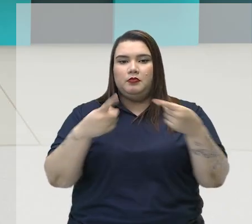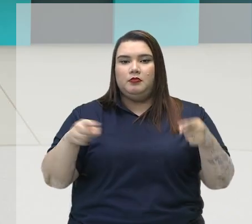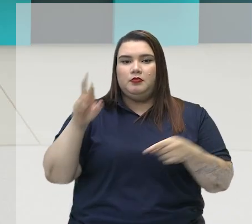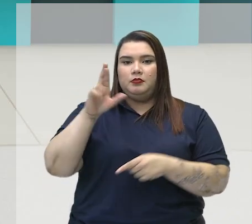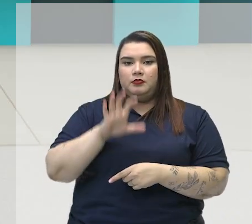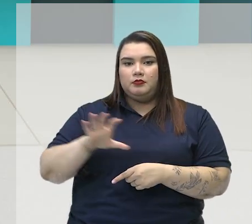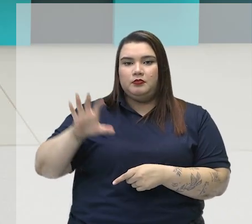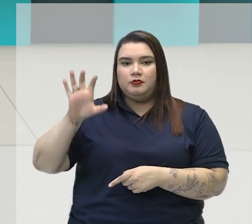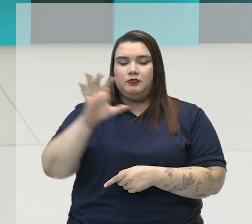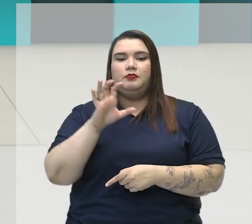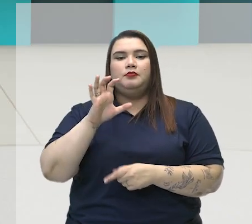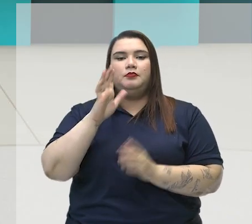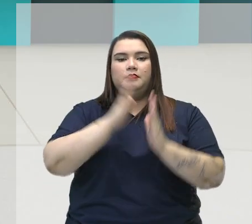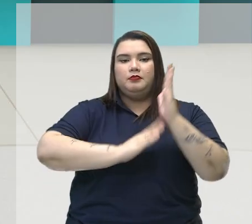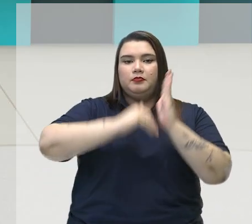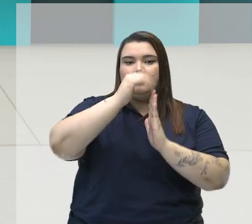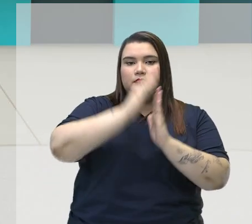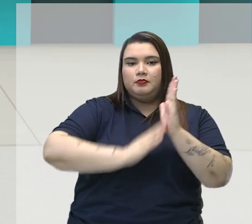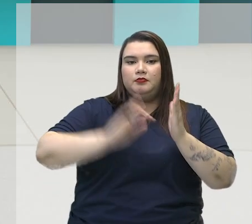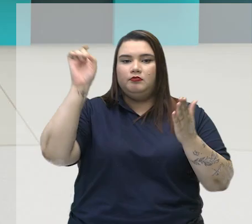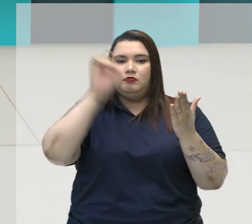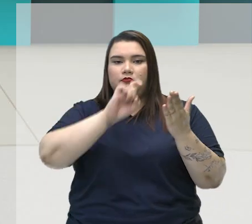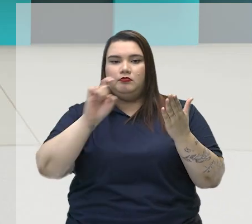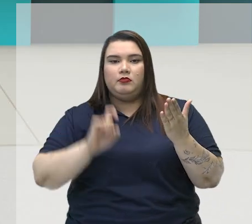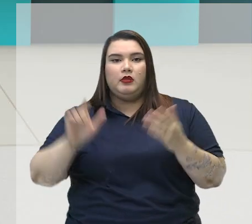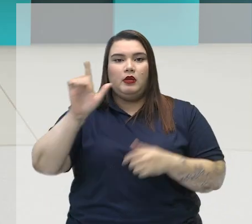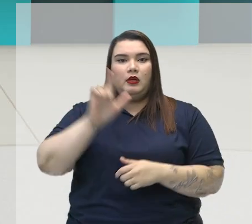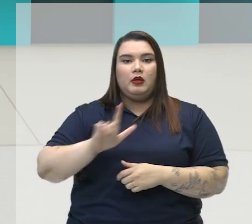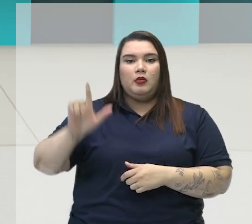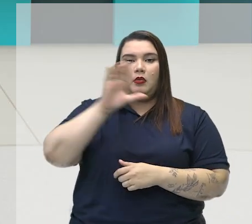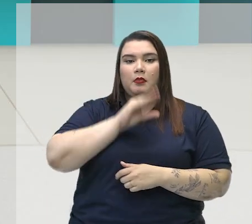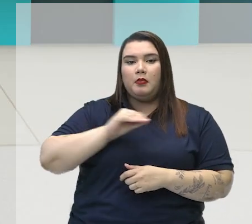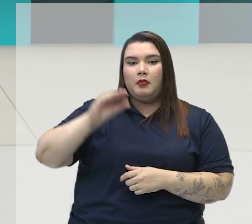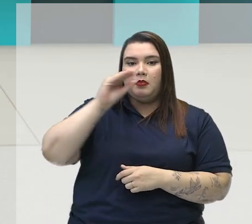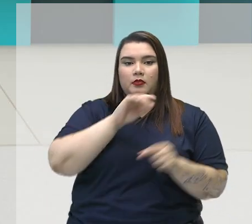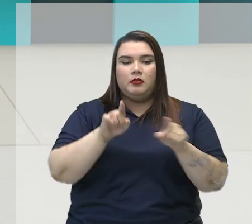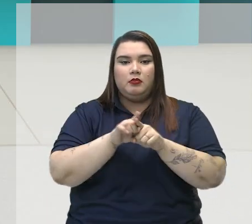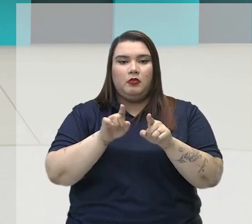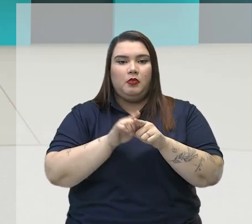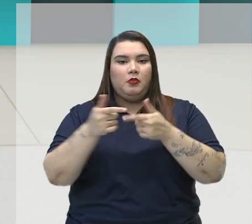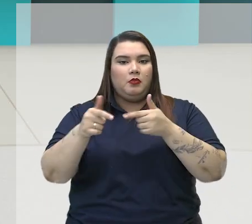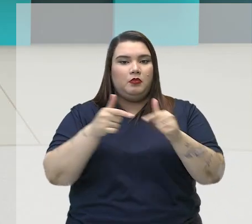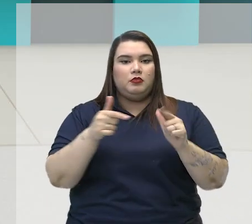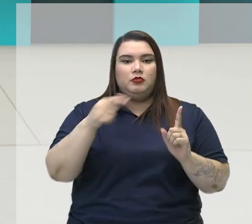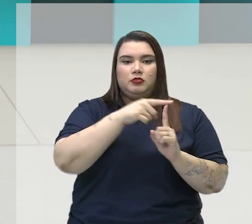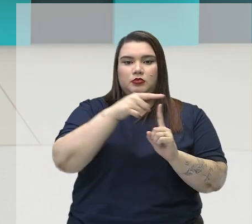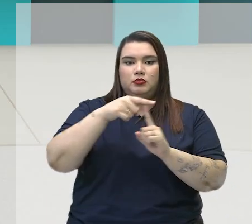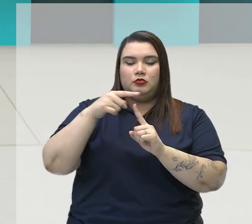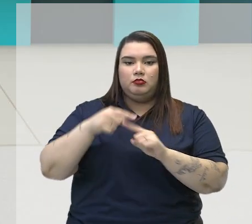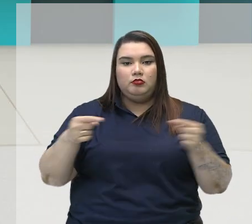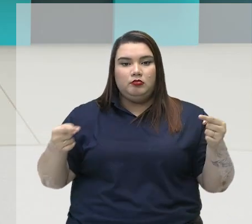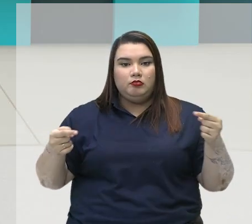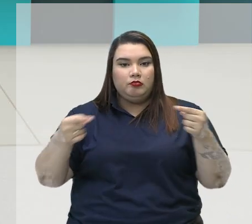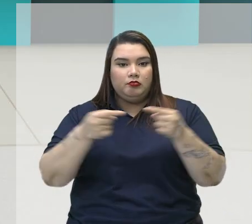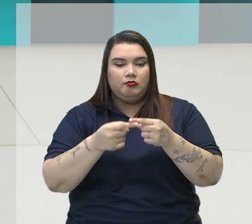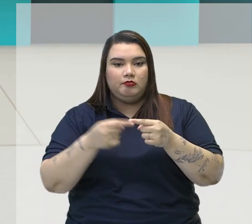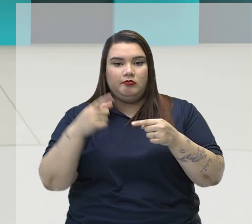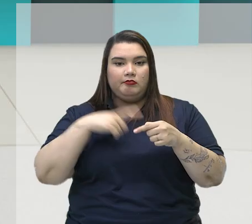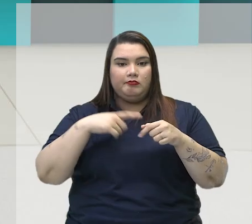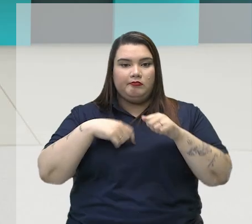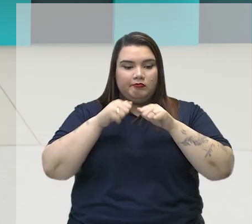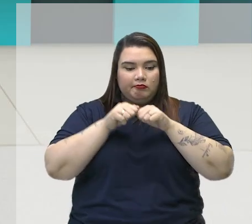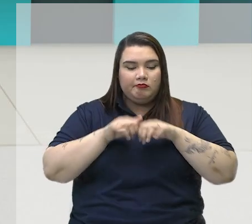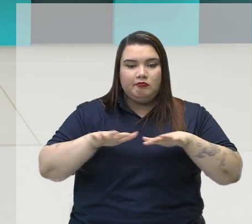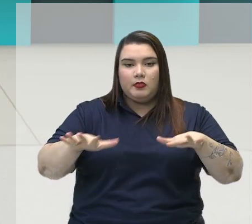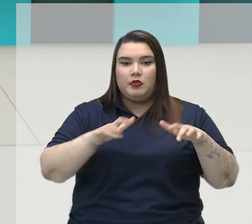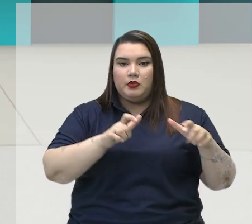música regional, da pintura, do grafite, da literatura oral e de tantas outras formas que, mesmo